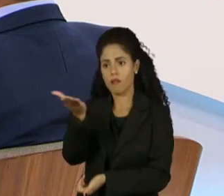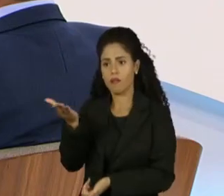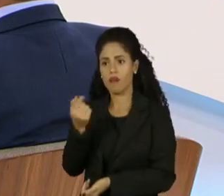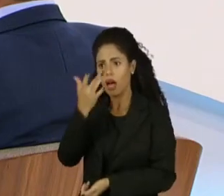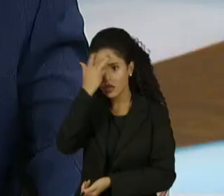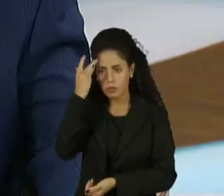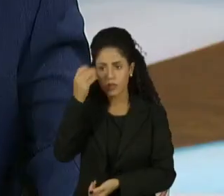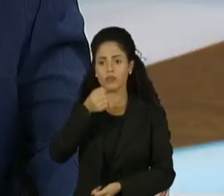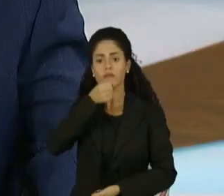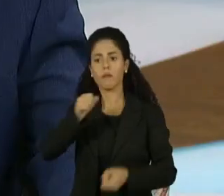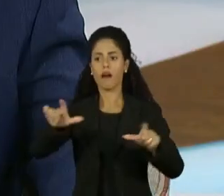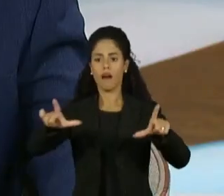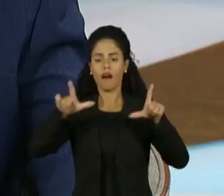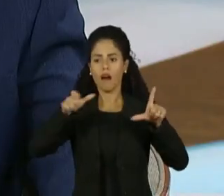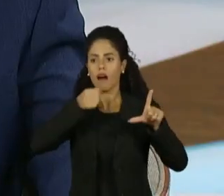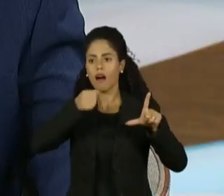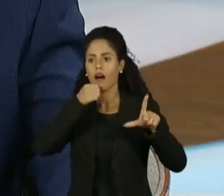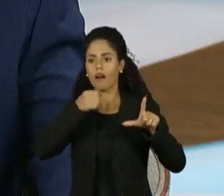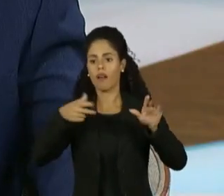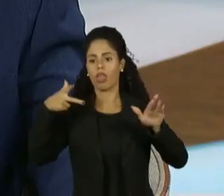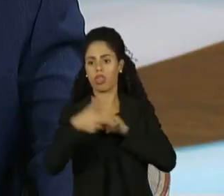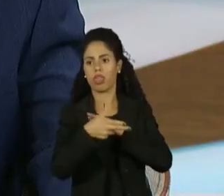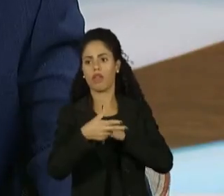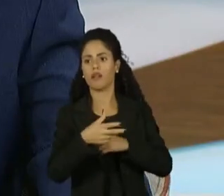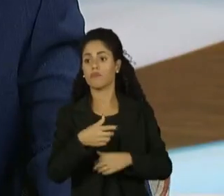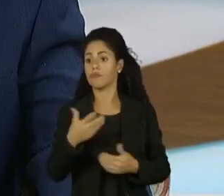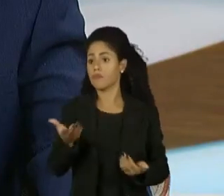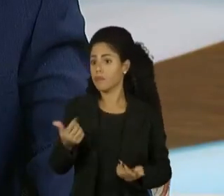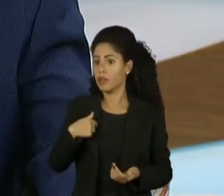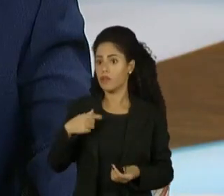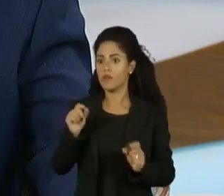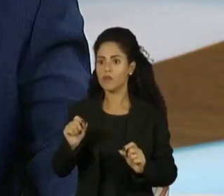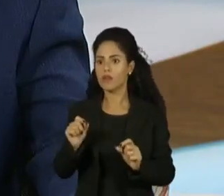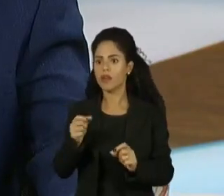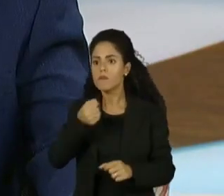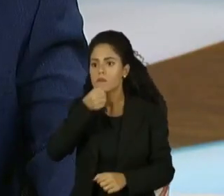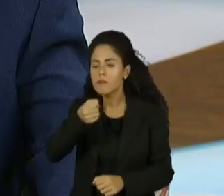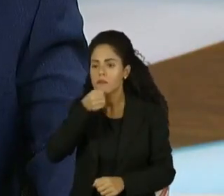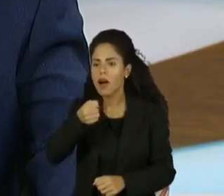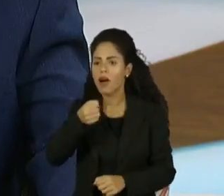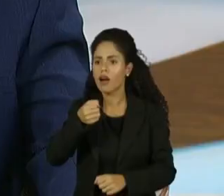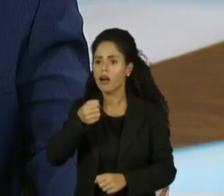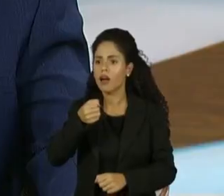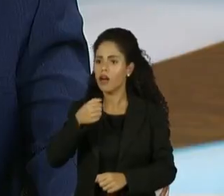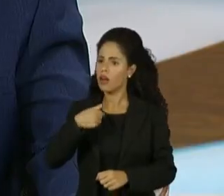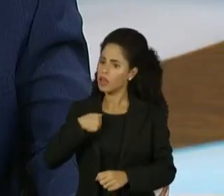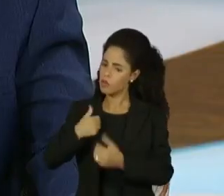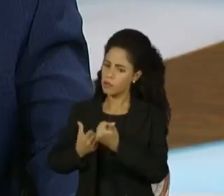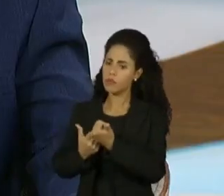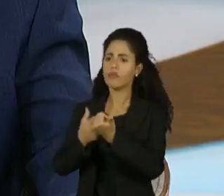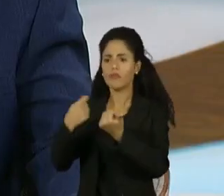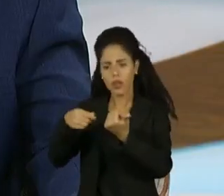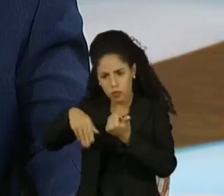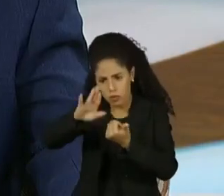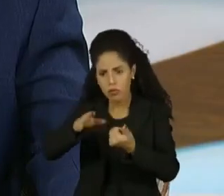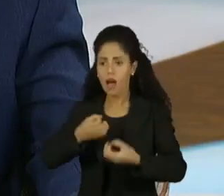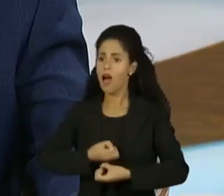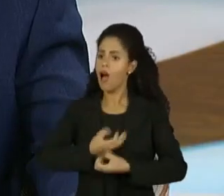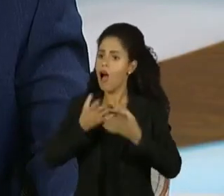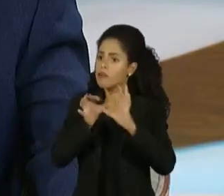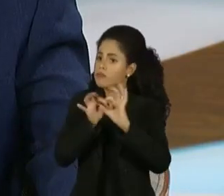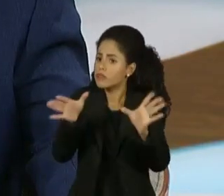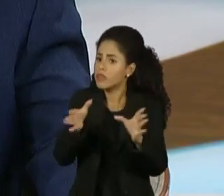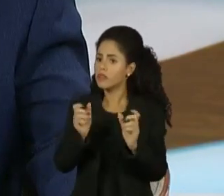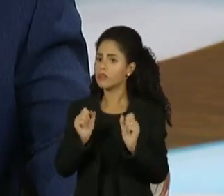de comunicação poderão ser imputados de responsabilidade por uma entrevista concedida por alguém que disse